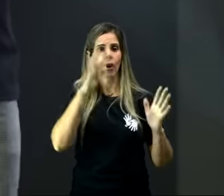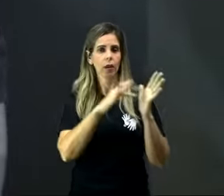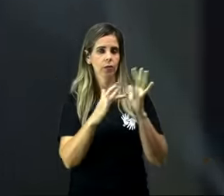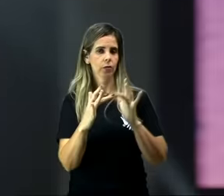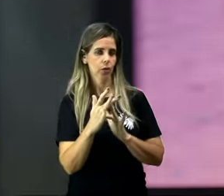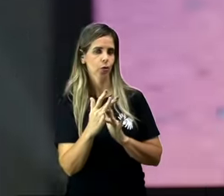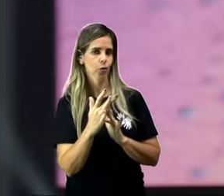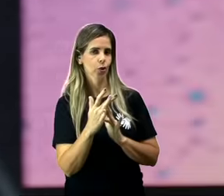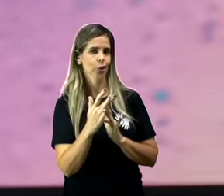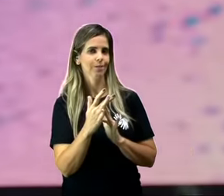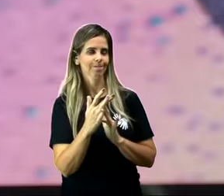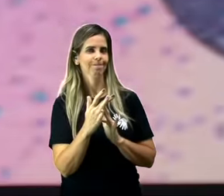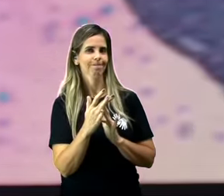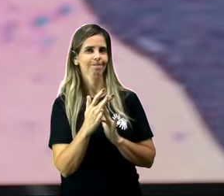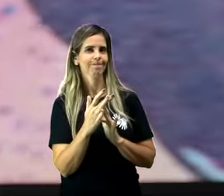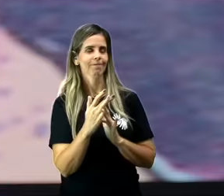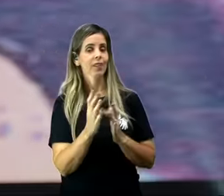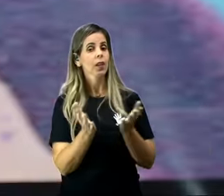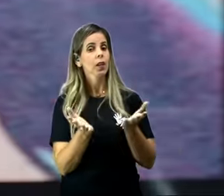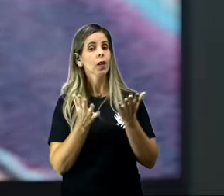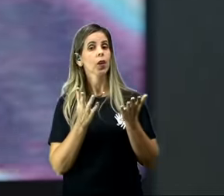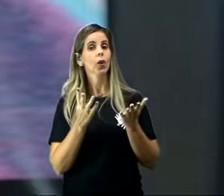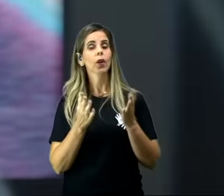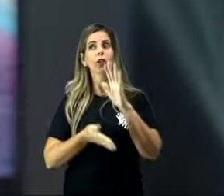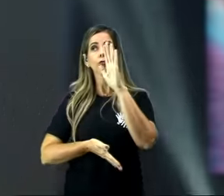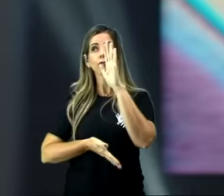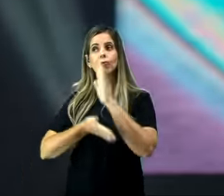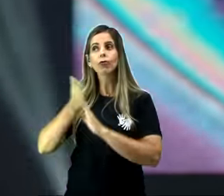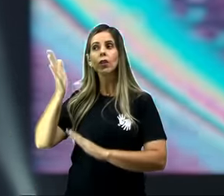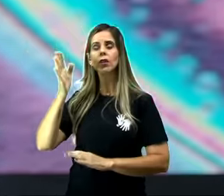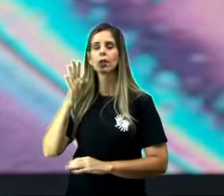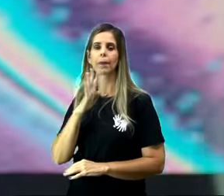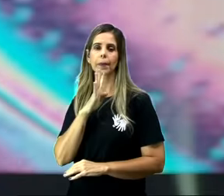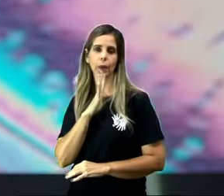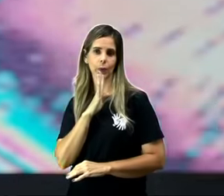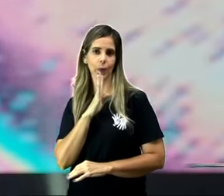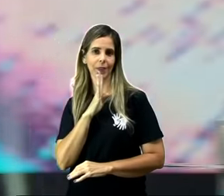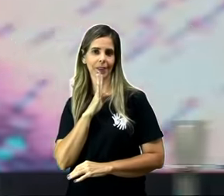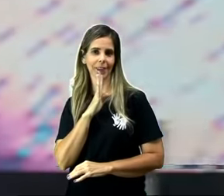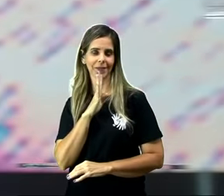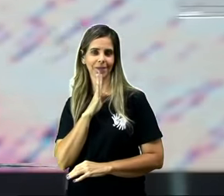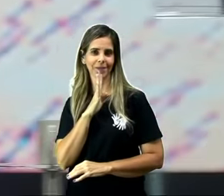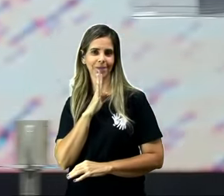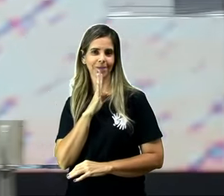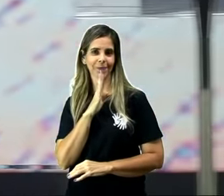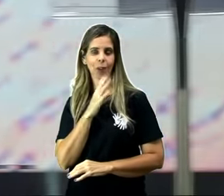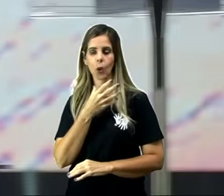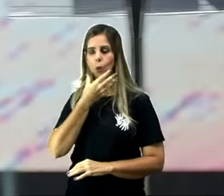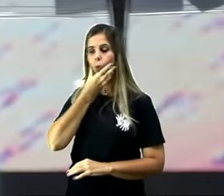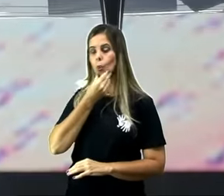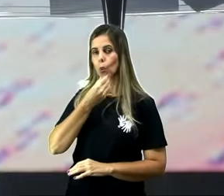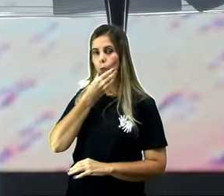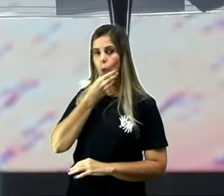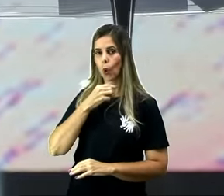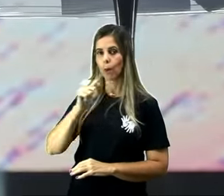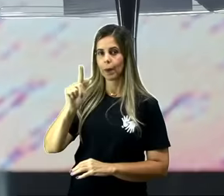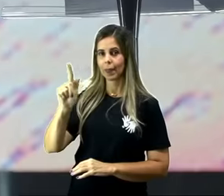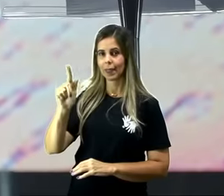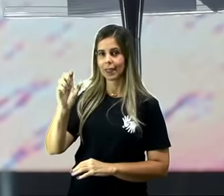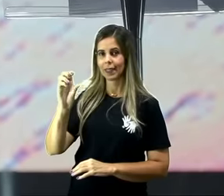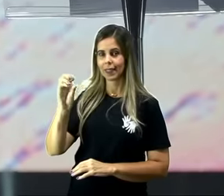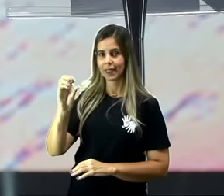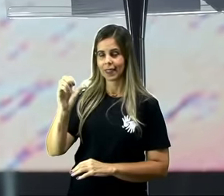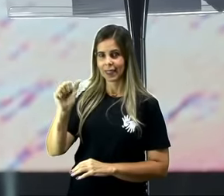Você não está entendendo o que Deus vai fazer através da tua vida, meu irmão. O gadareno que comia com porcos se tornou um evangelista de